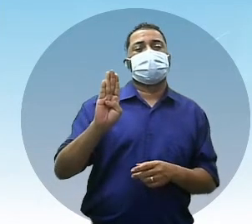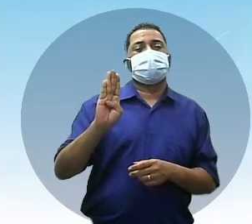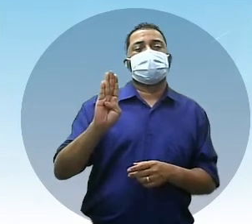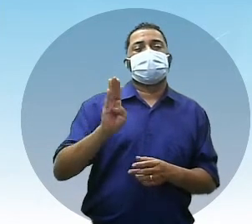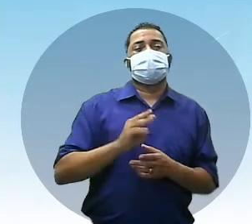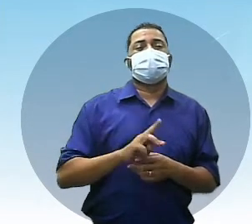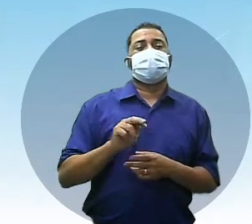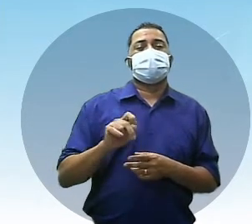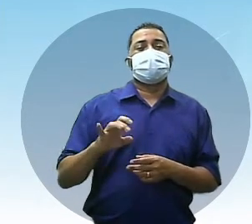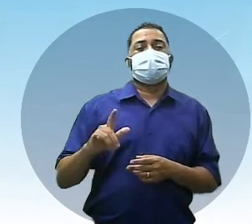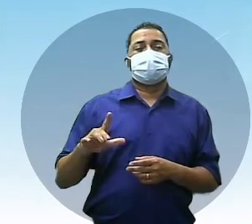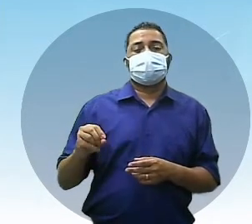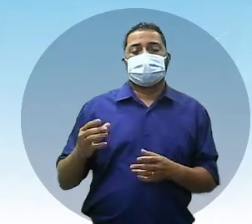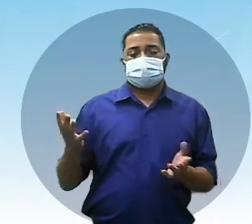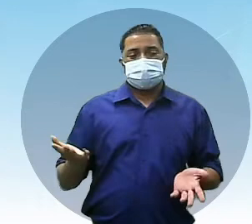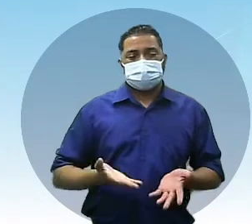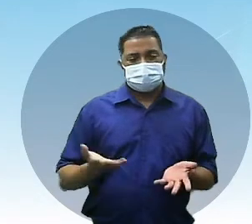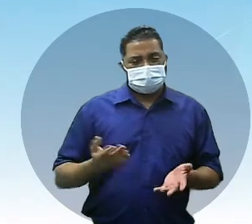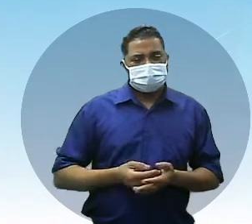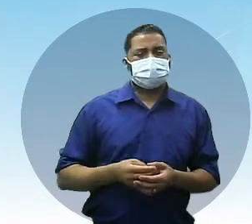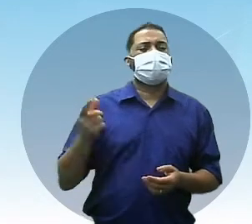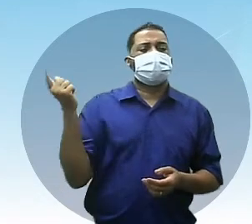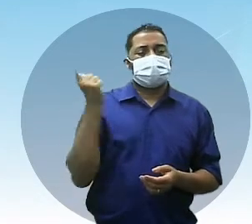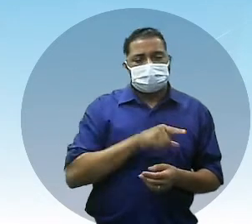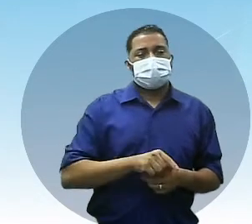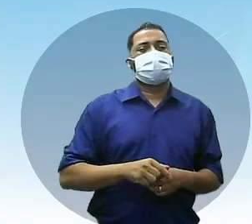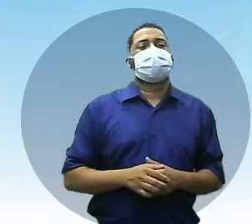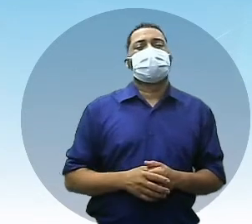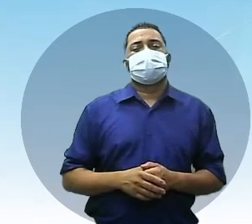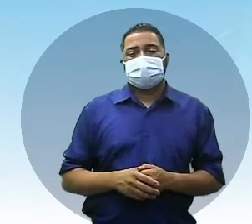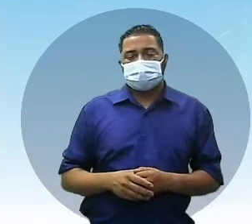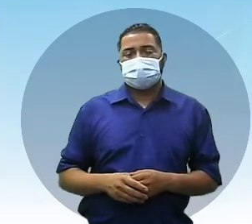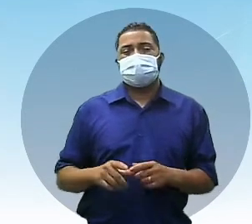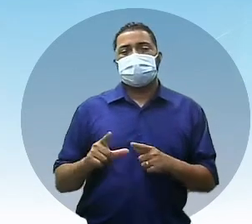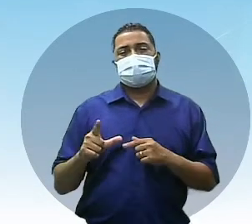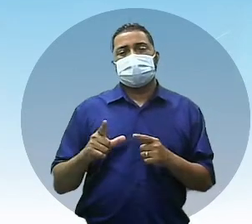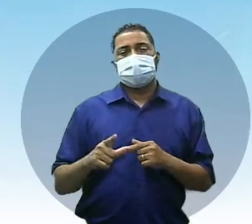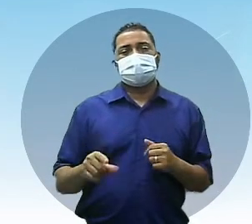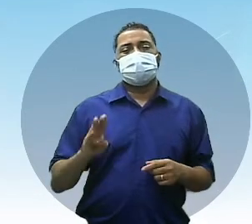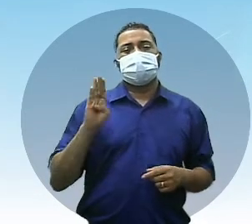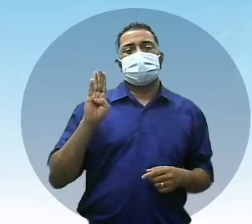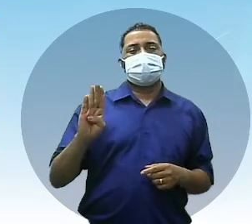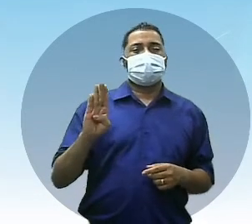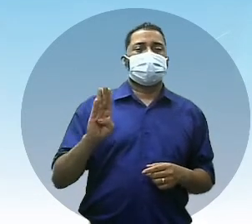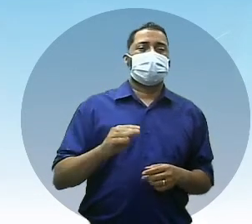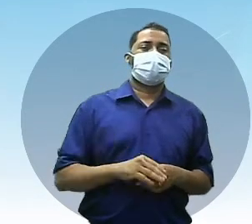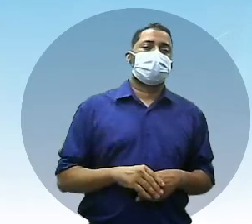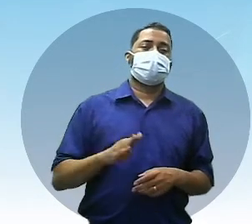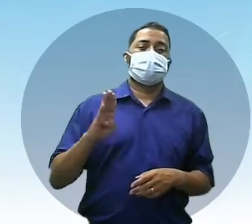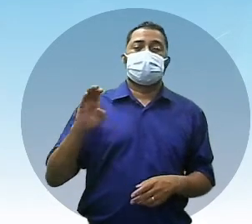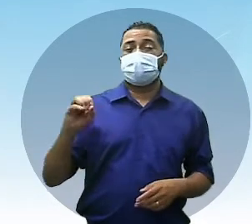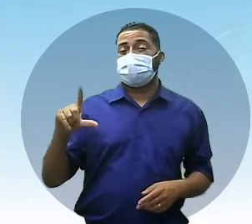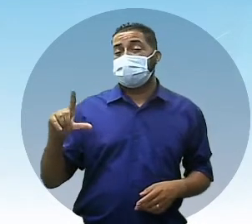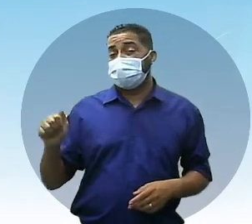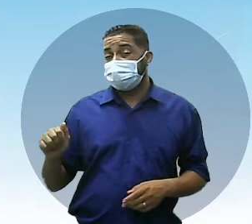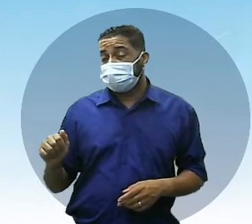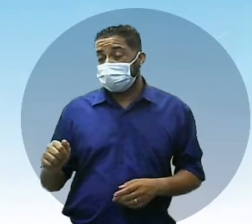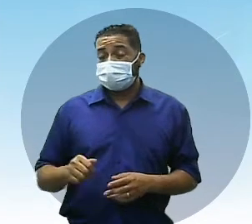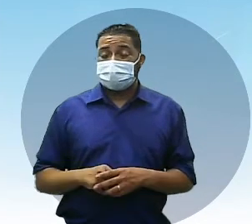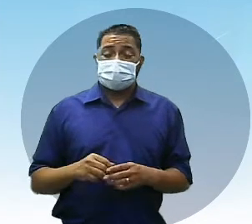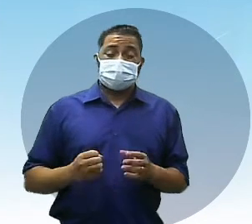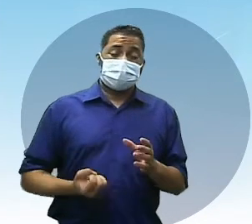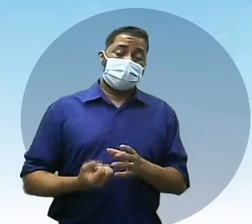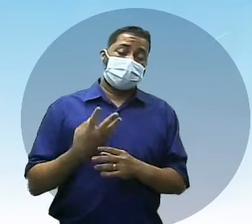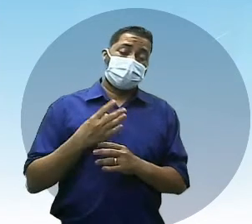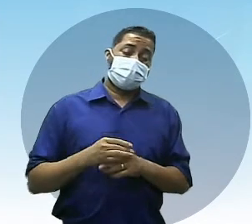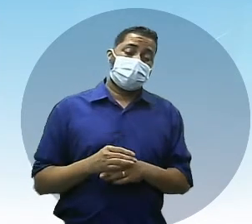B, Robertão, você hoje está afiadíssimo, cara. Letra B de bola, criação do Estado de